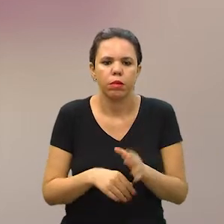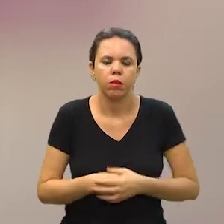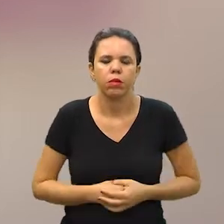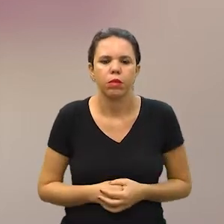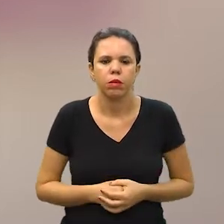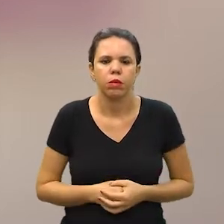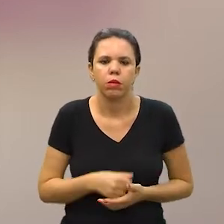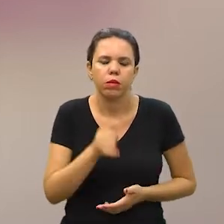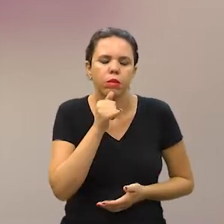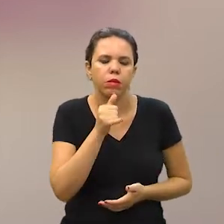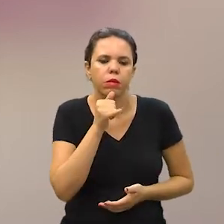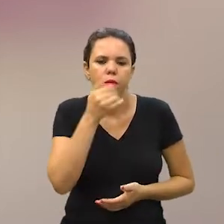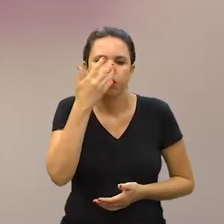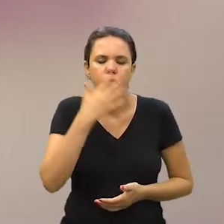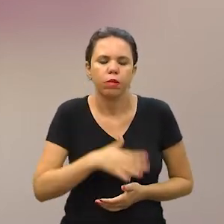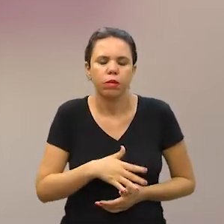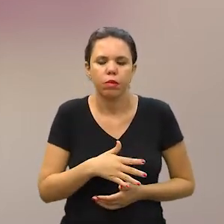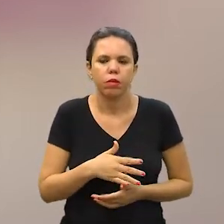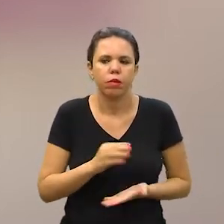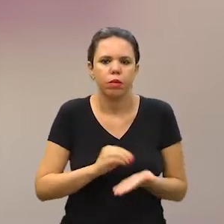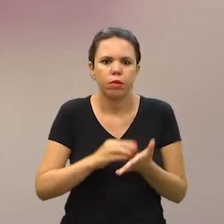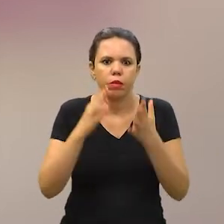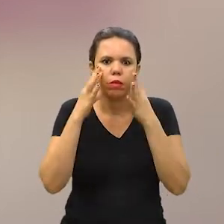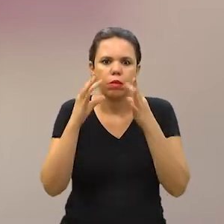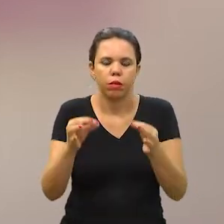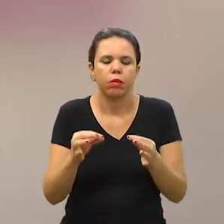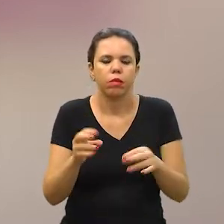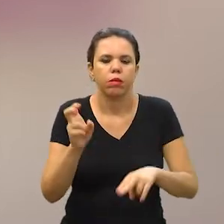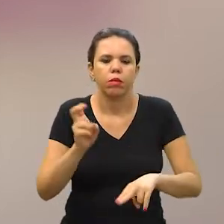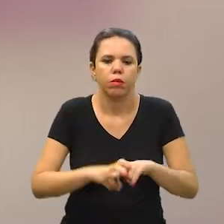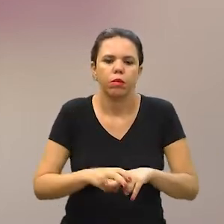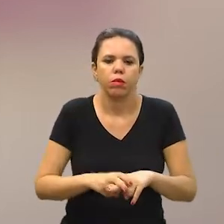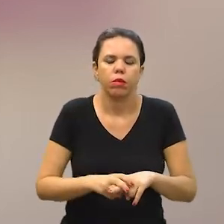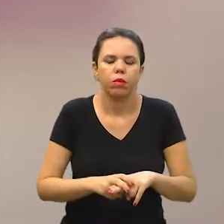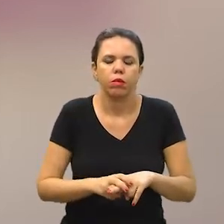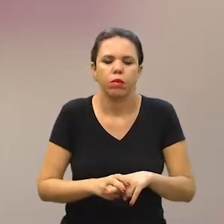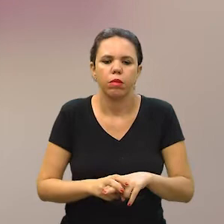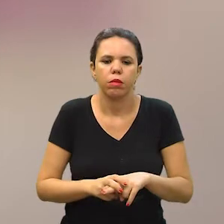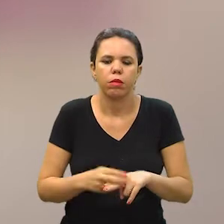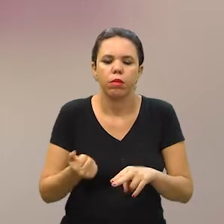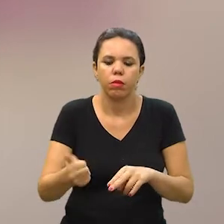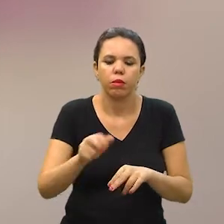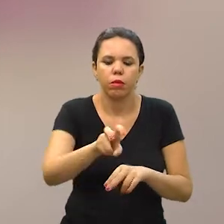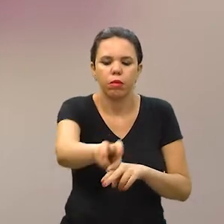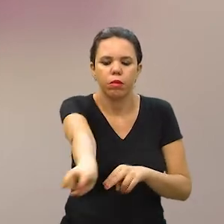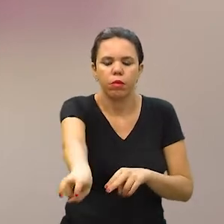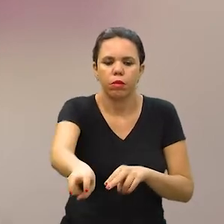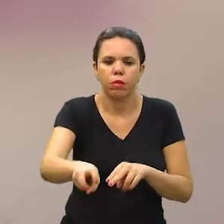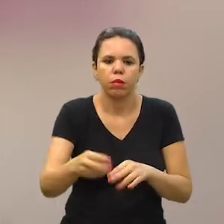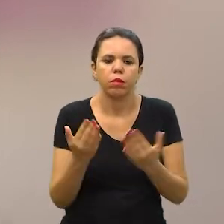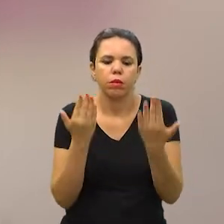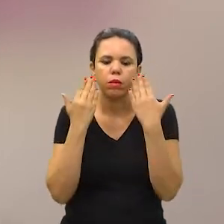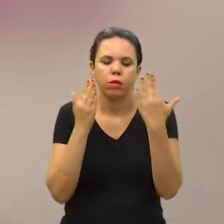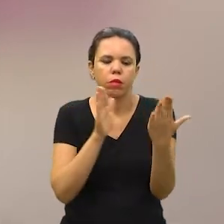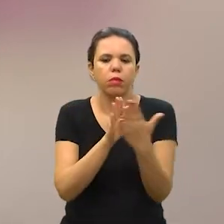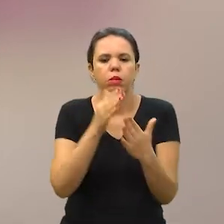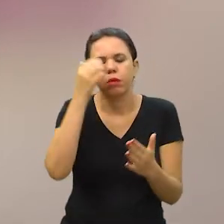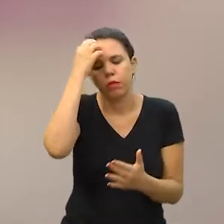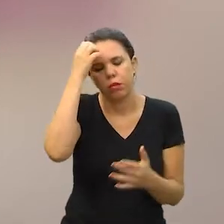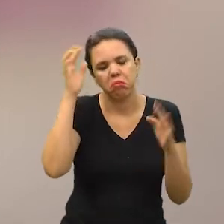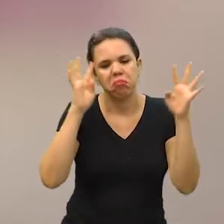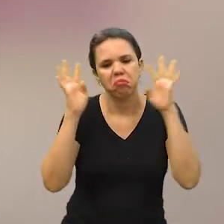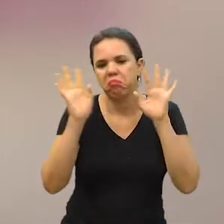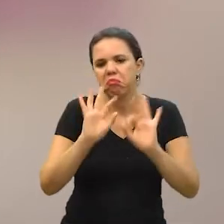ajudam. Então, por exemplo, uma criança que é muito desatenta, põe ela para sentar na primeira carteira. Né? Por quê? Porque ela não vai ter todo